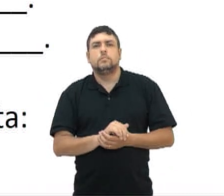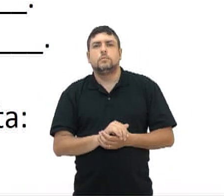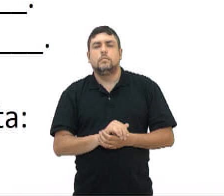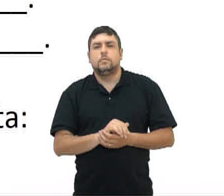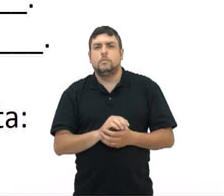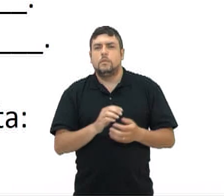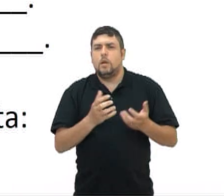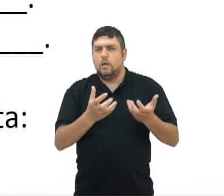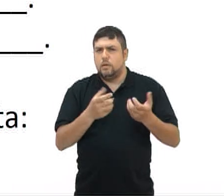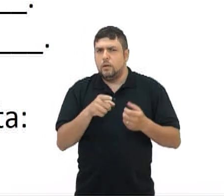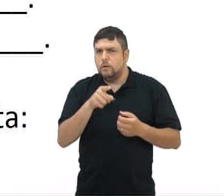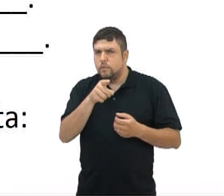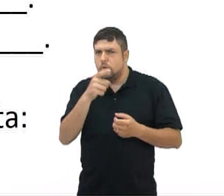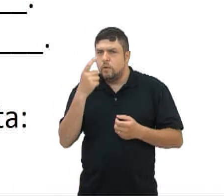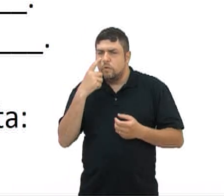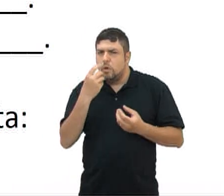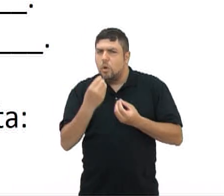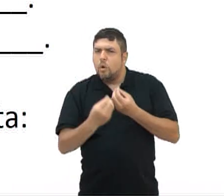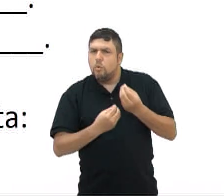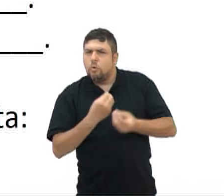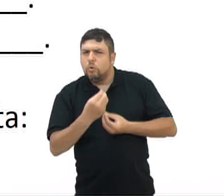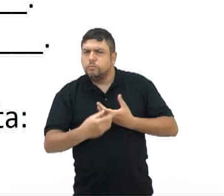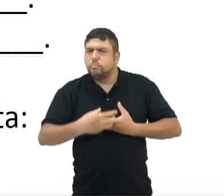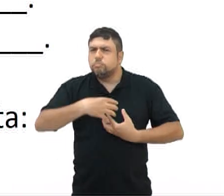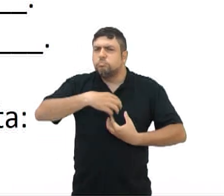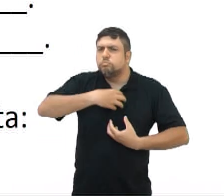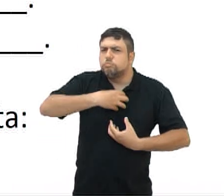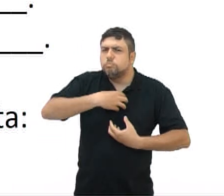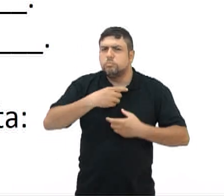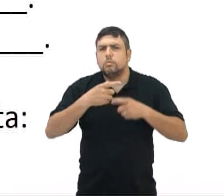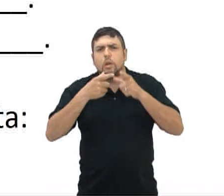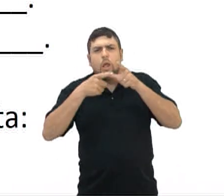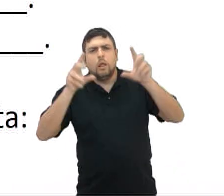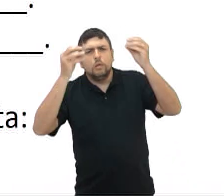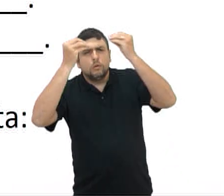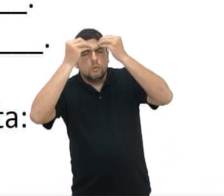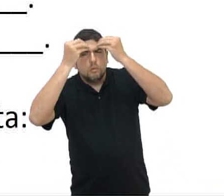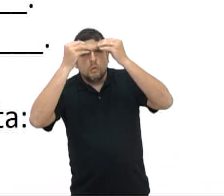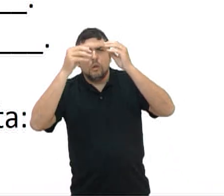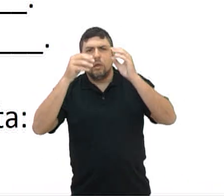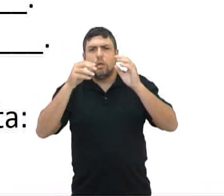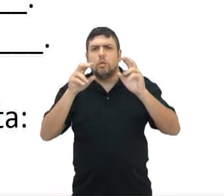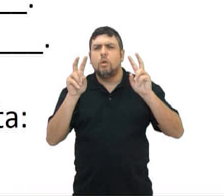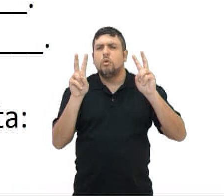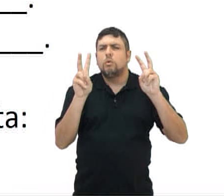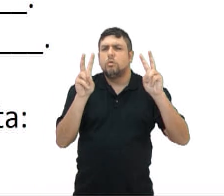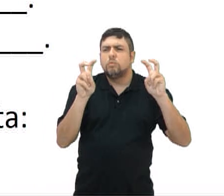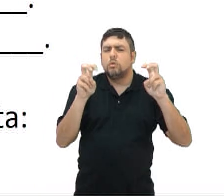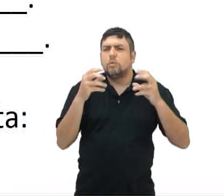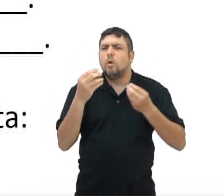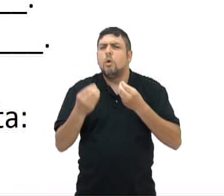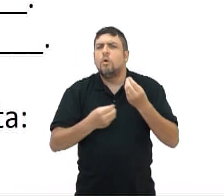você visse como é a forma, como é a linguagem, qual é o assunto, o tema e que estado de espírito do poeta. Então, já voltamos.